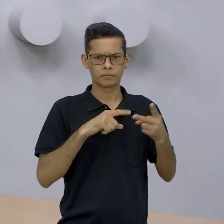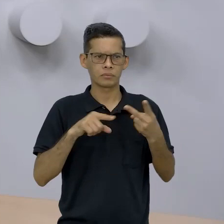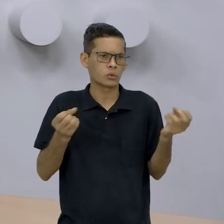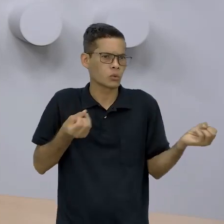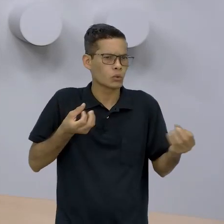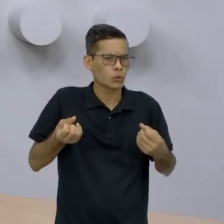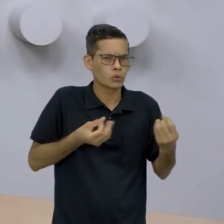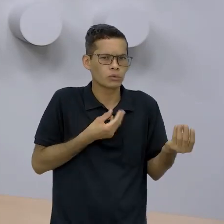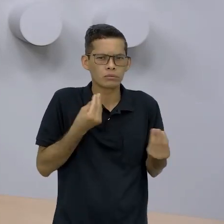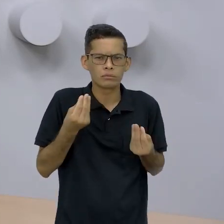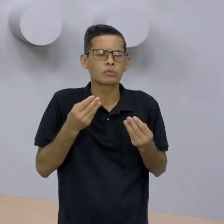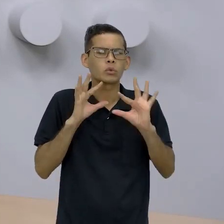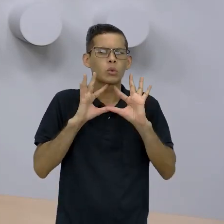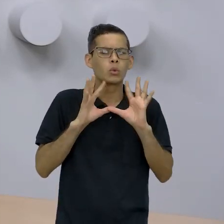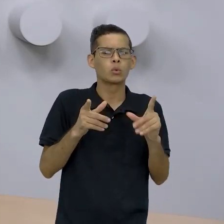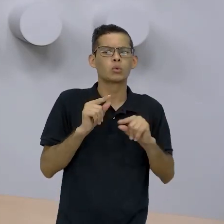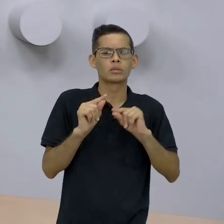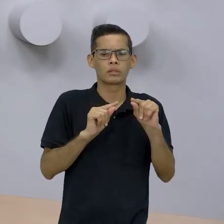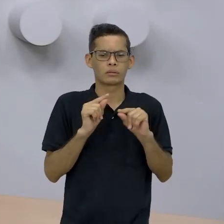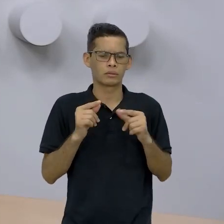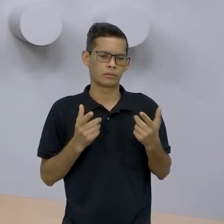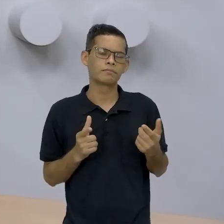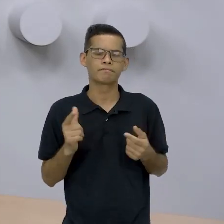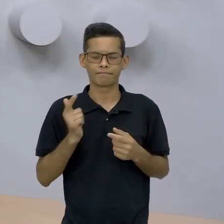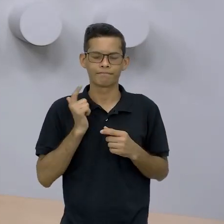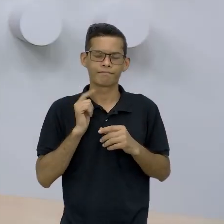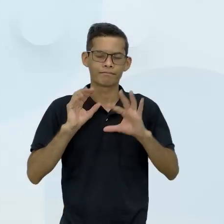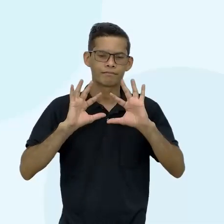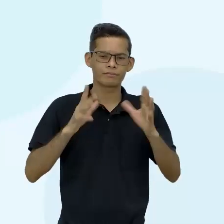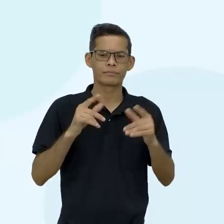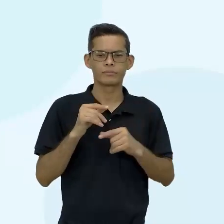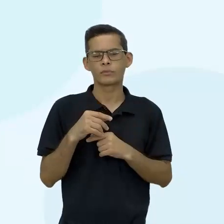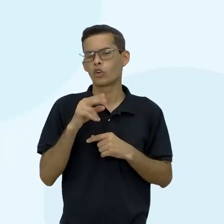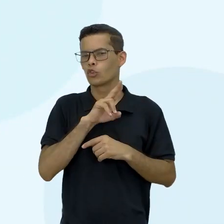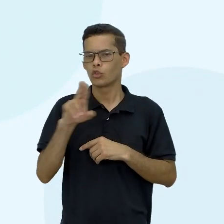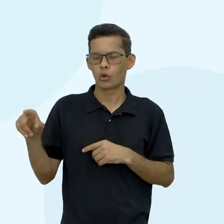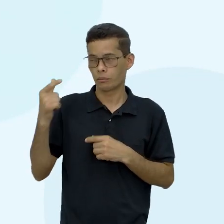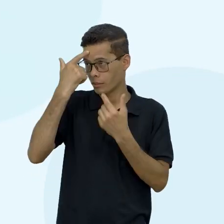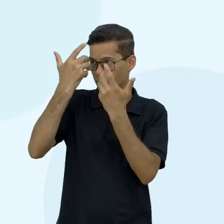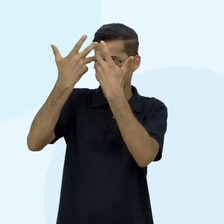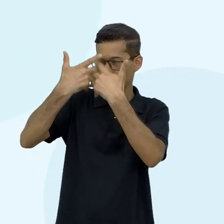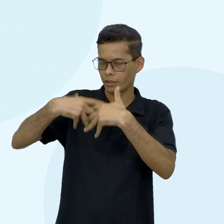inovar. Aconteceu um treco chamado neurociência.